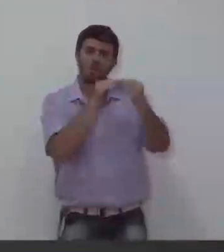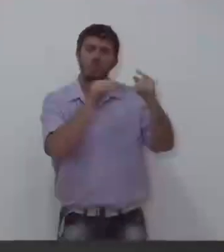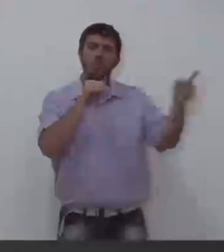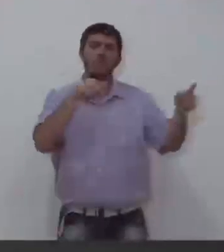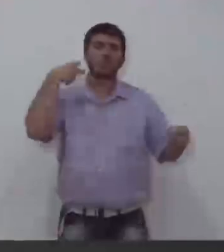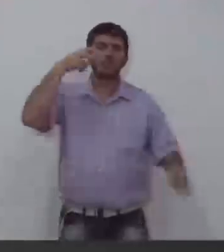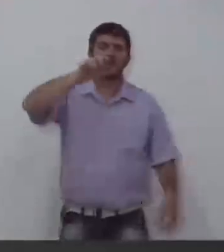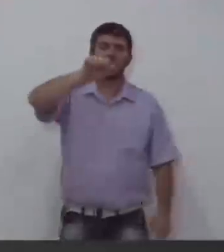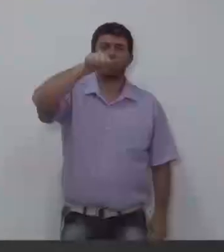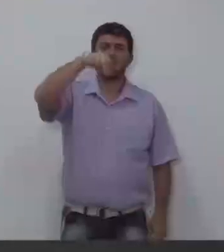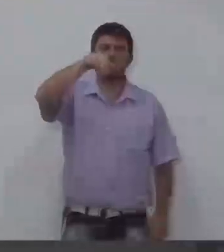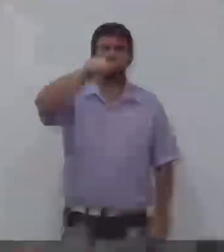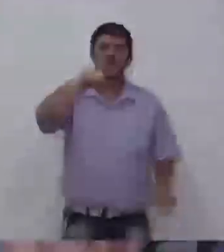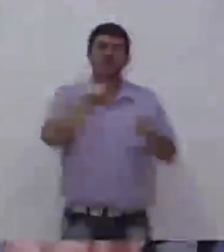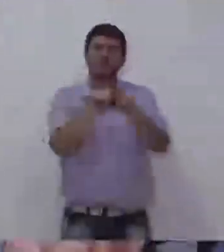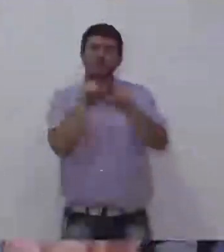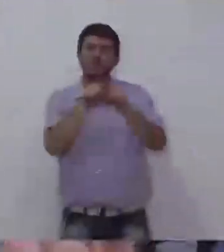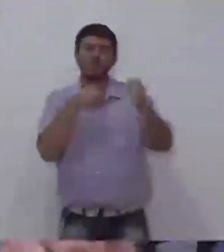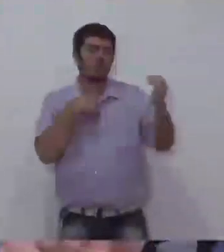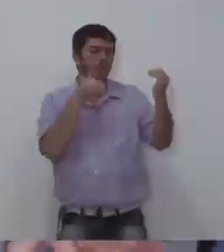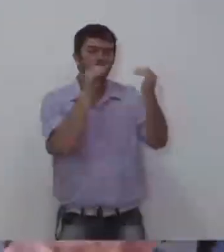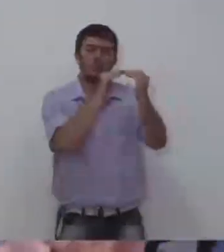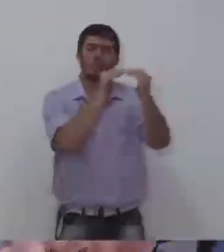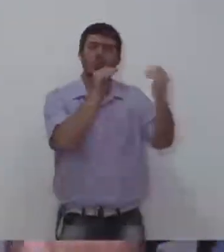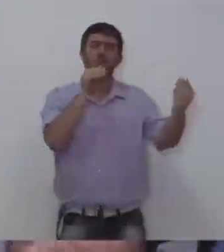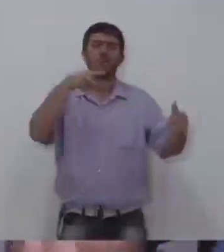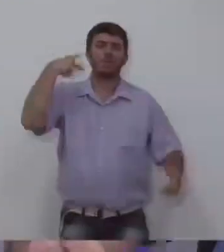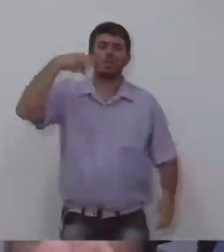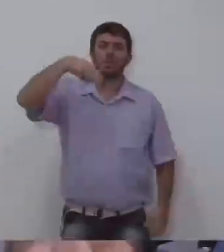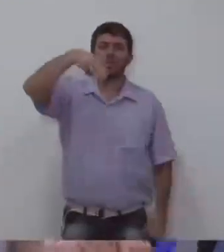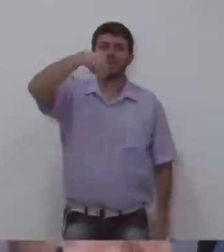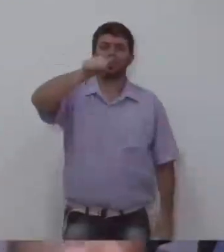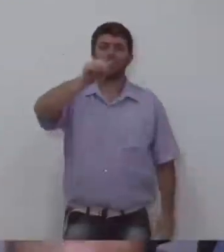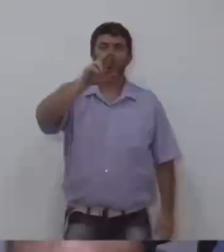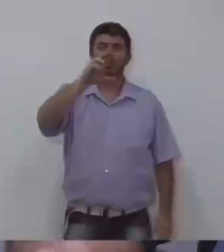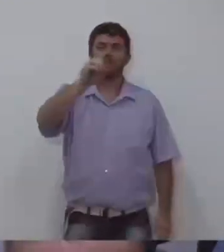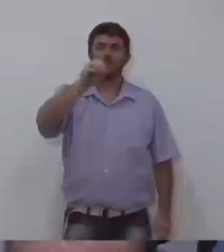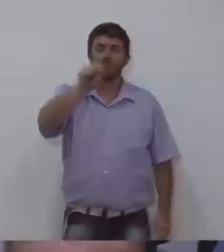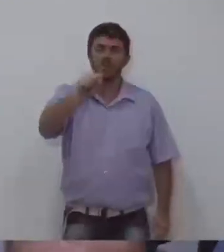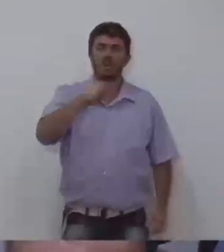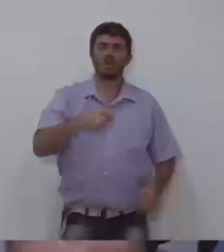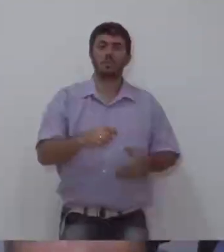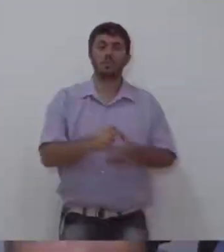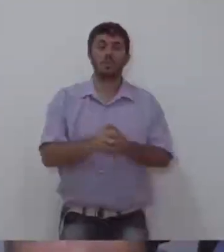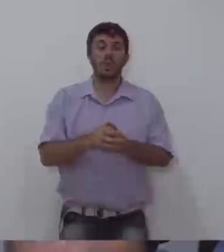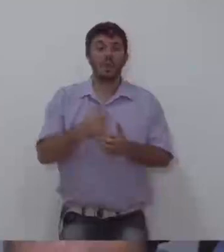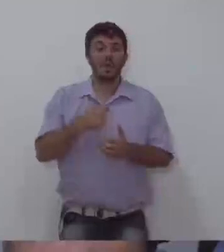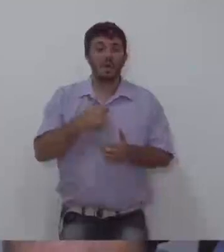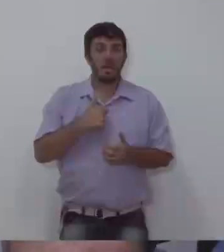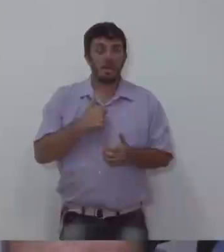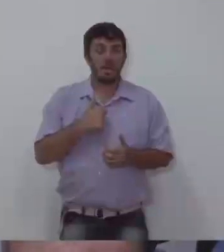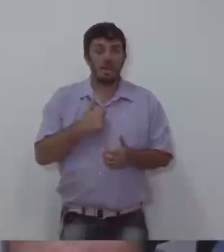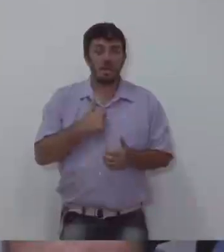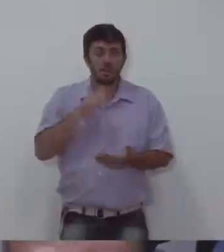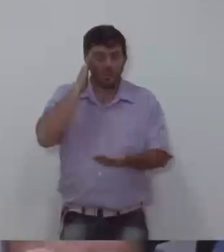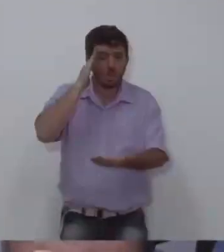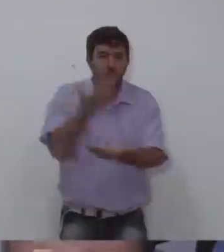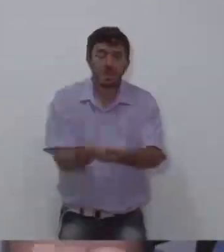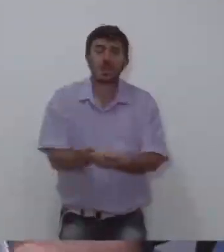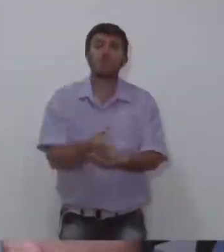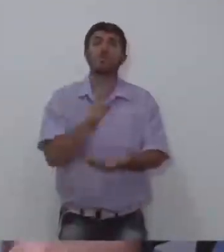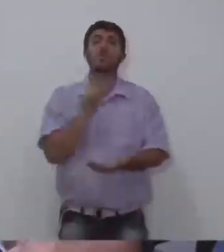também. Porque eu também continuo crendo que a chave da democracia é o respeito e o diálogo. Eu acho que